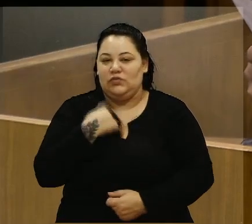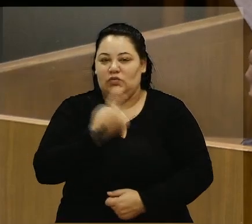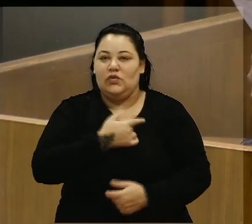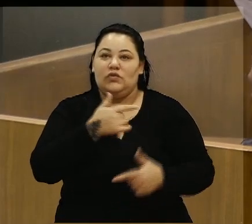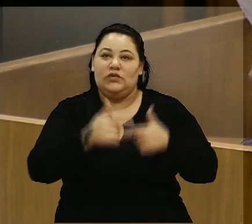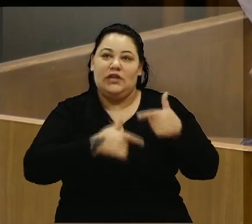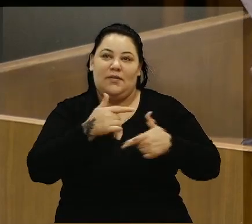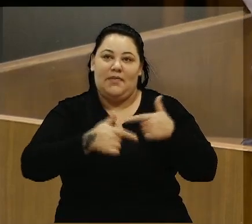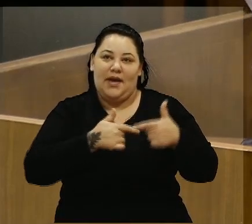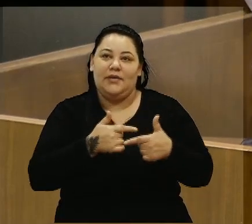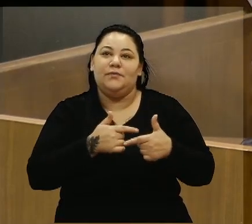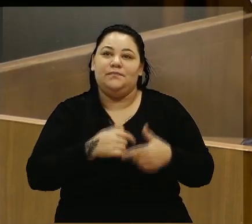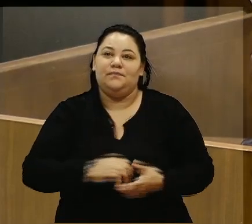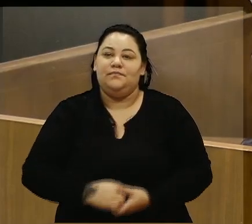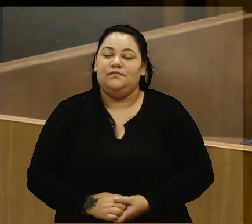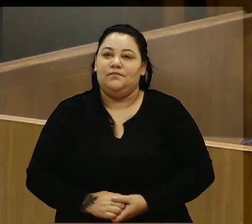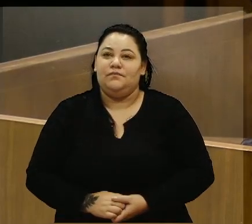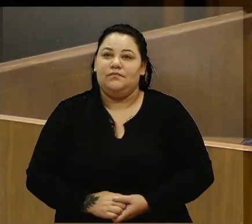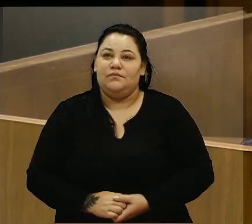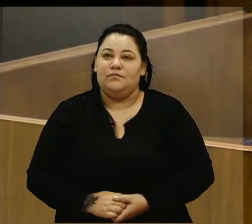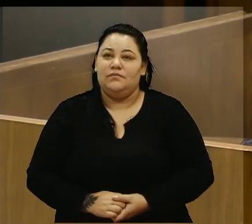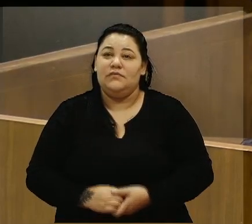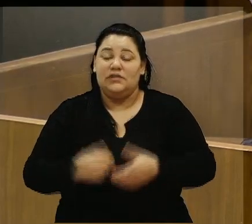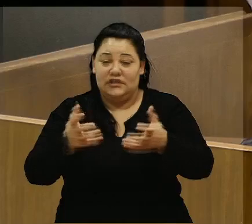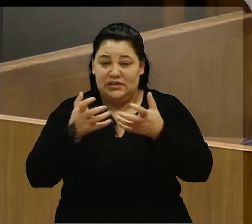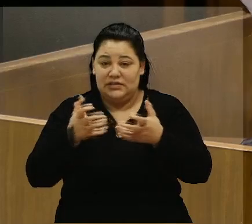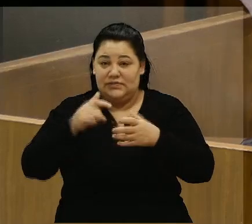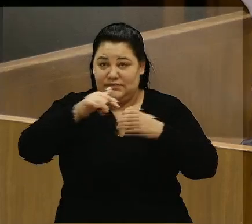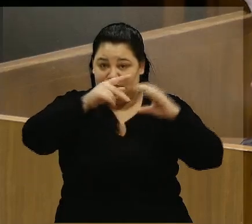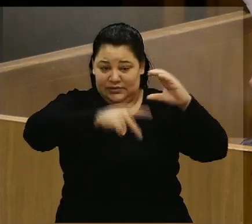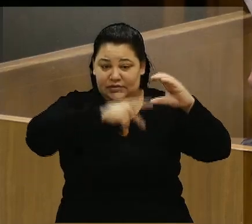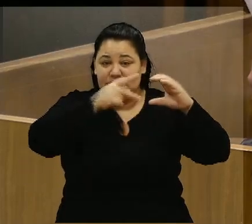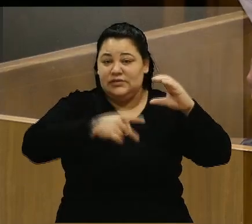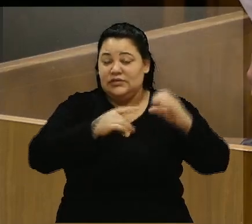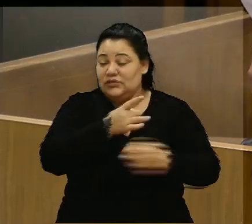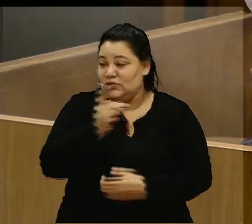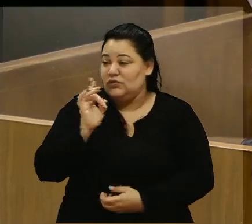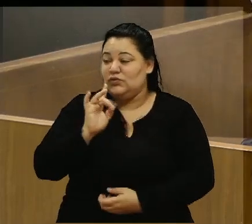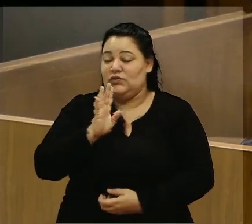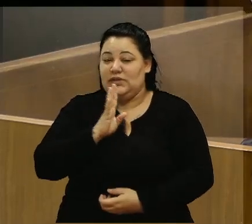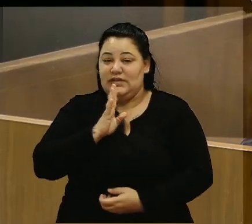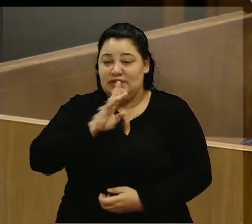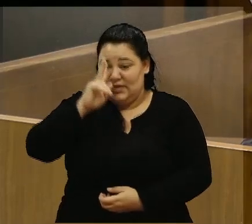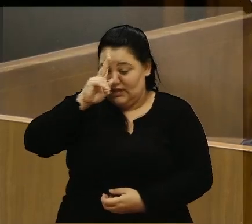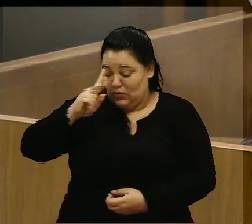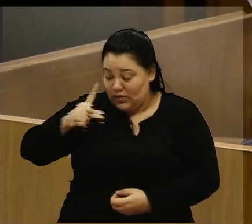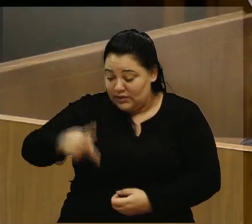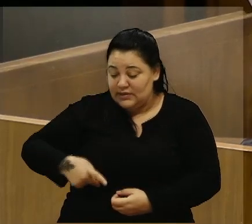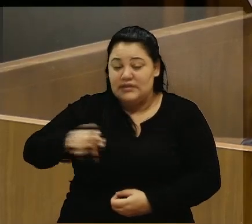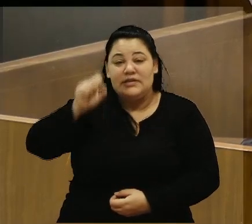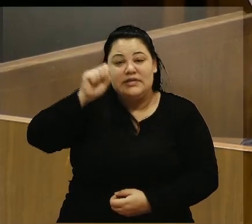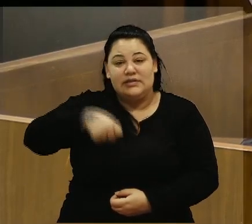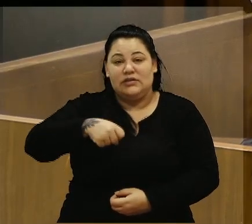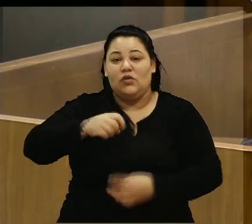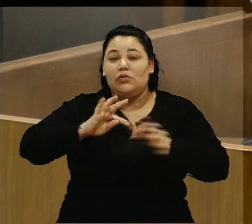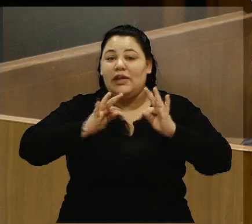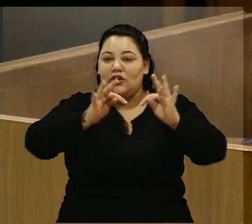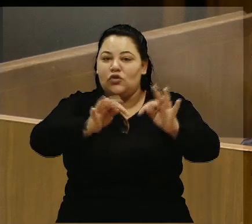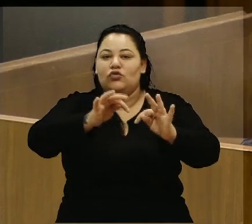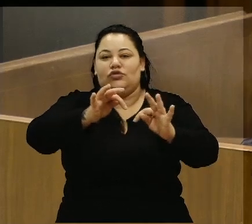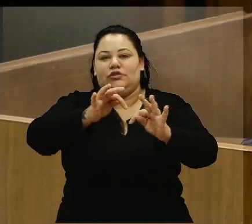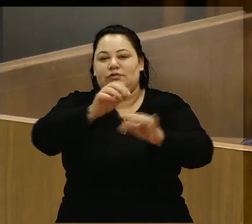como fonte de dignidade. Queremos que essa Câmara nos conheça e nos reconheça como tecnologia social dessa